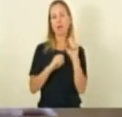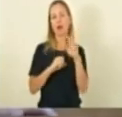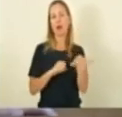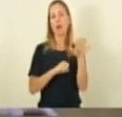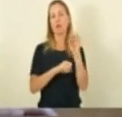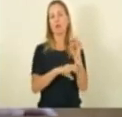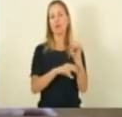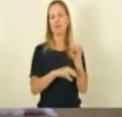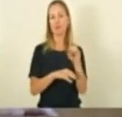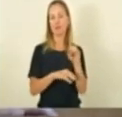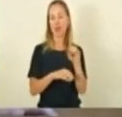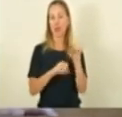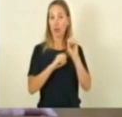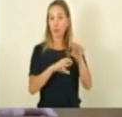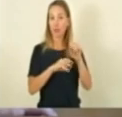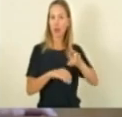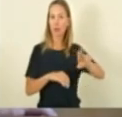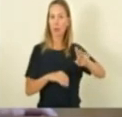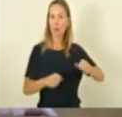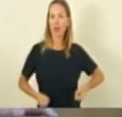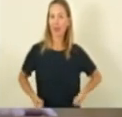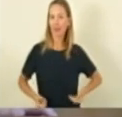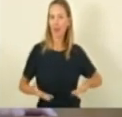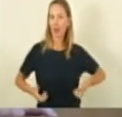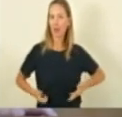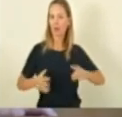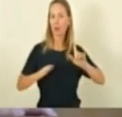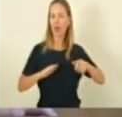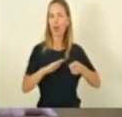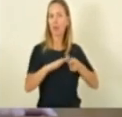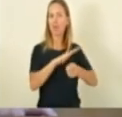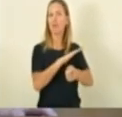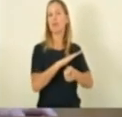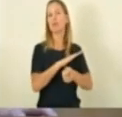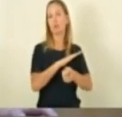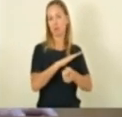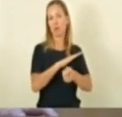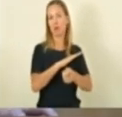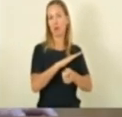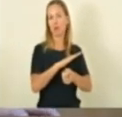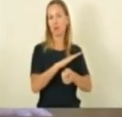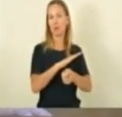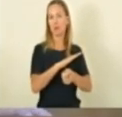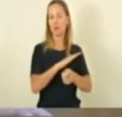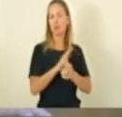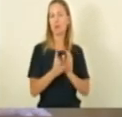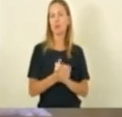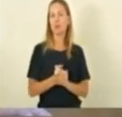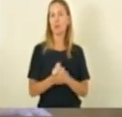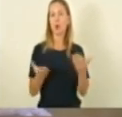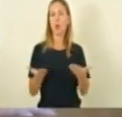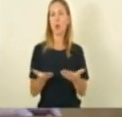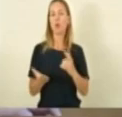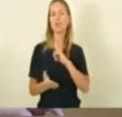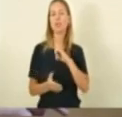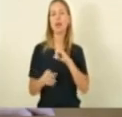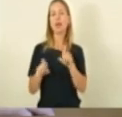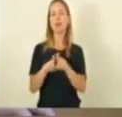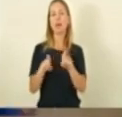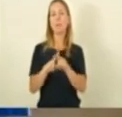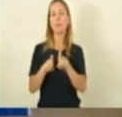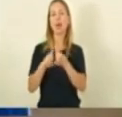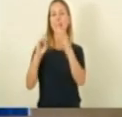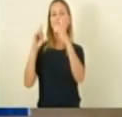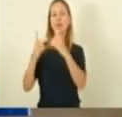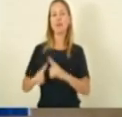gasto, é investimento com educação. E hoje nós temos ainda uma infinidade de